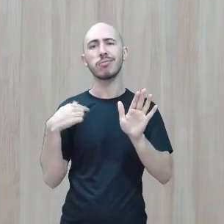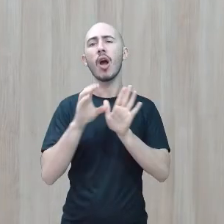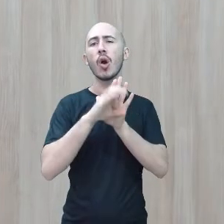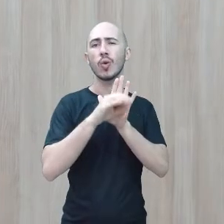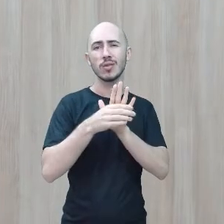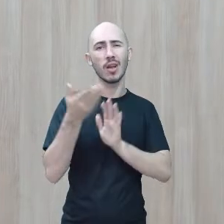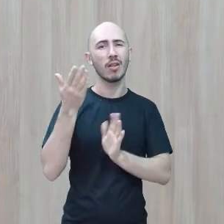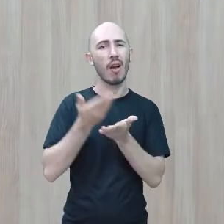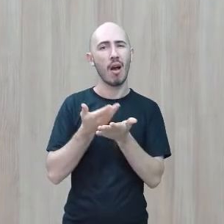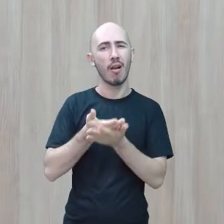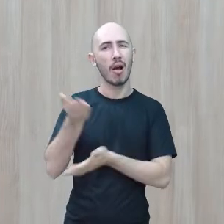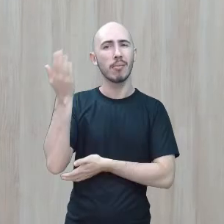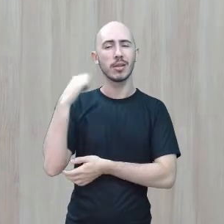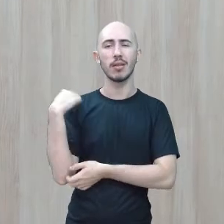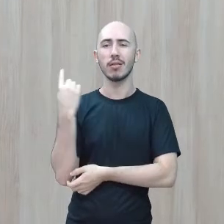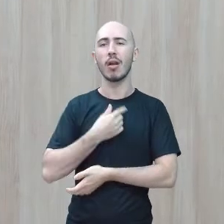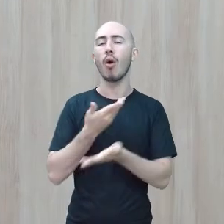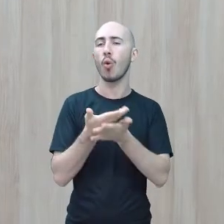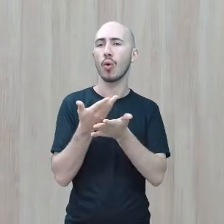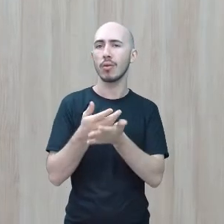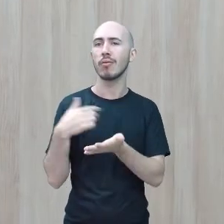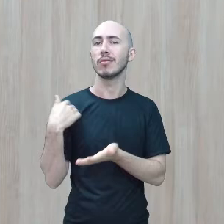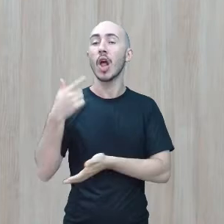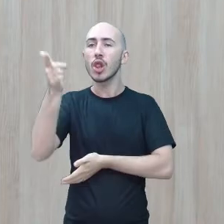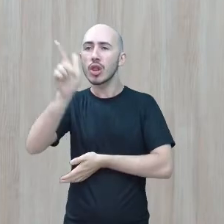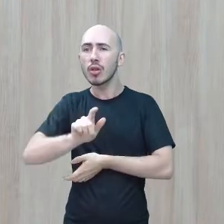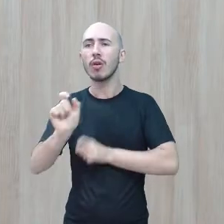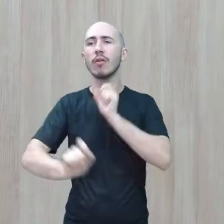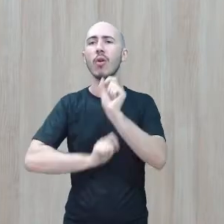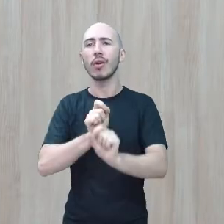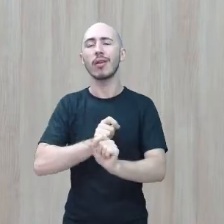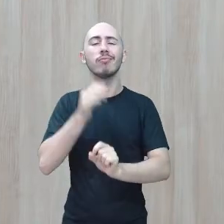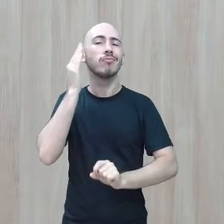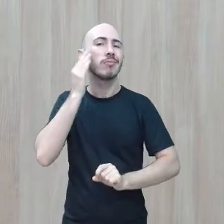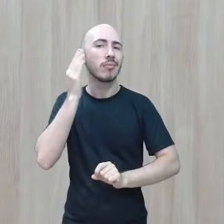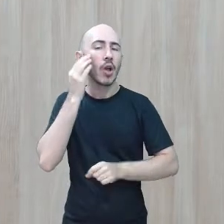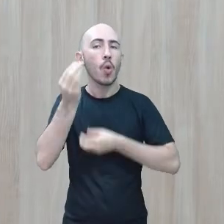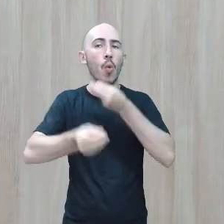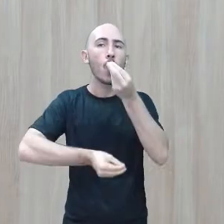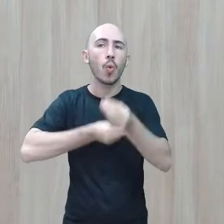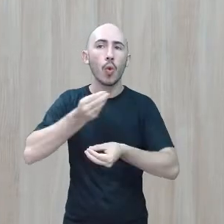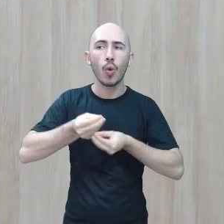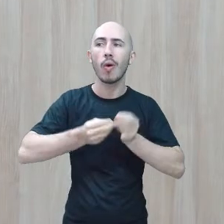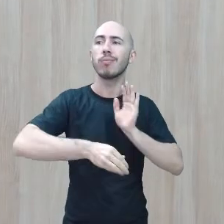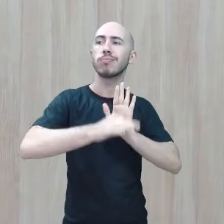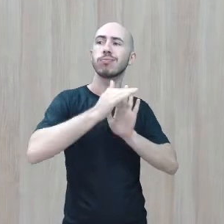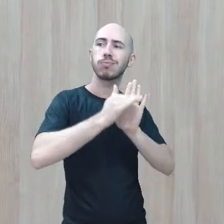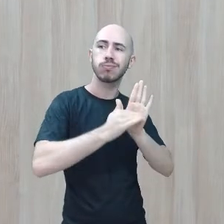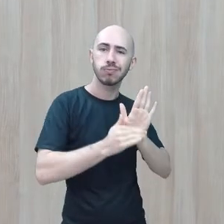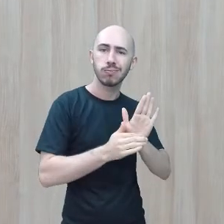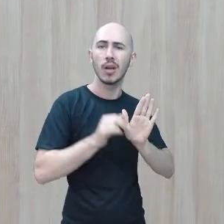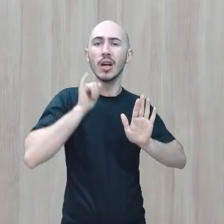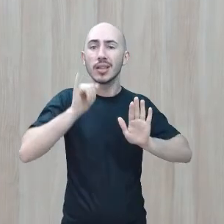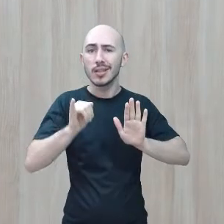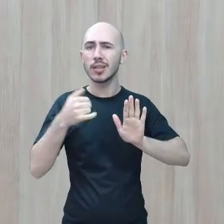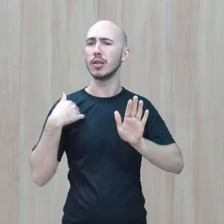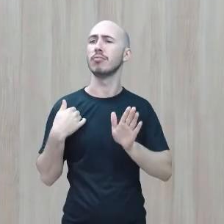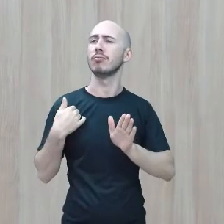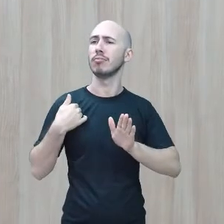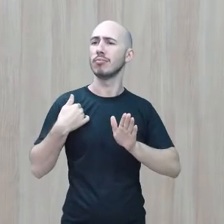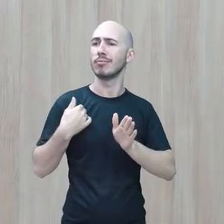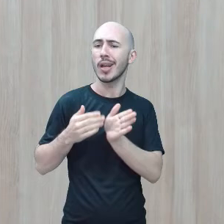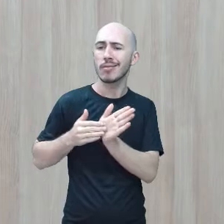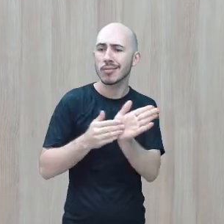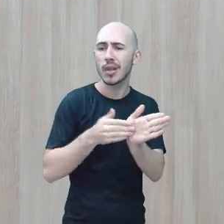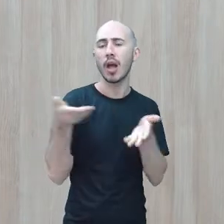anterior, mas a gente aqui reforça para poder entender também como o plano diretor se segue, se organiza